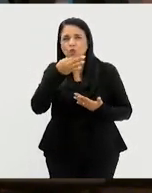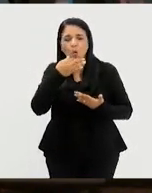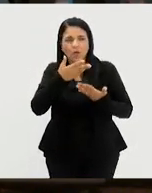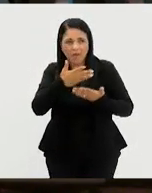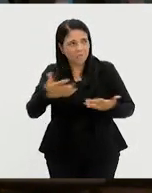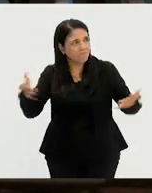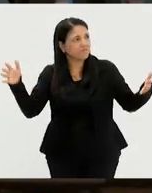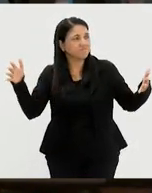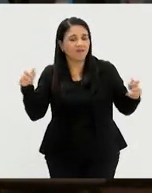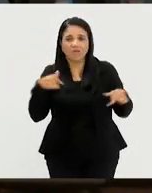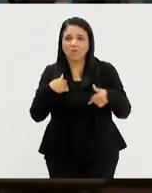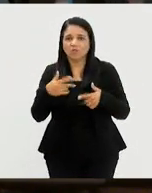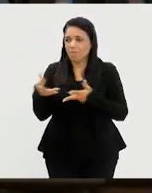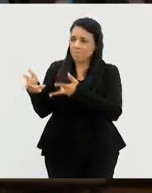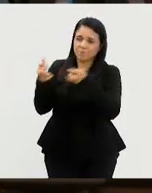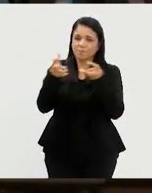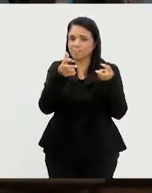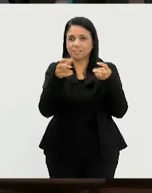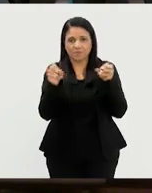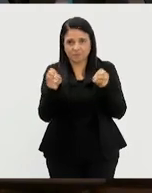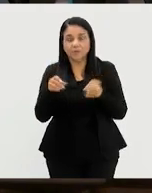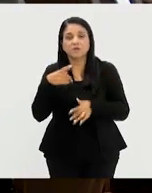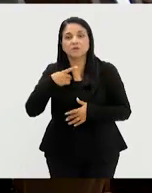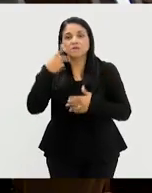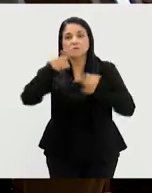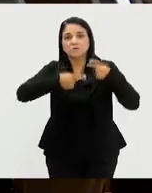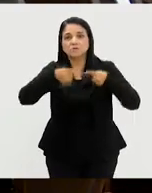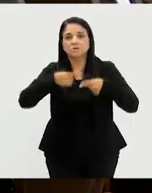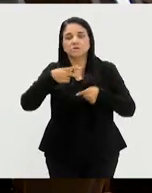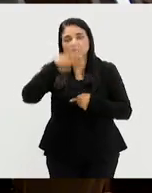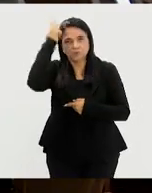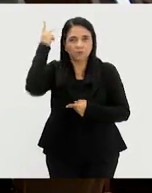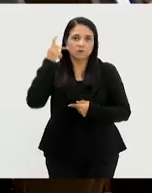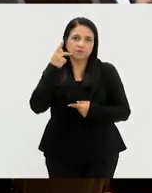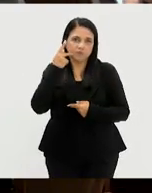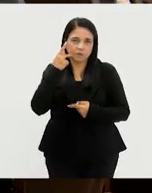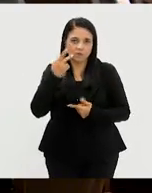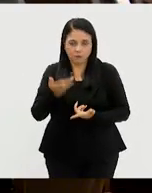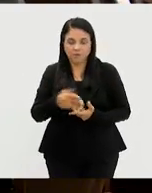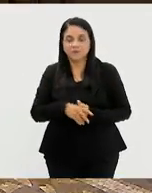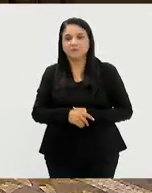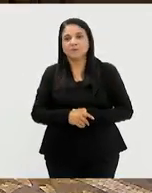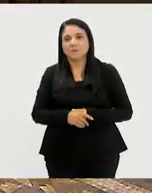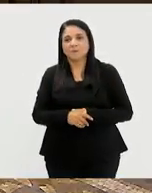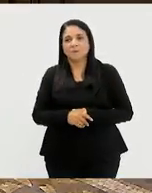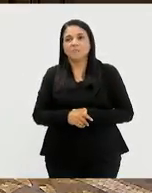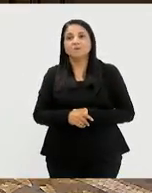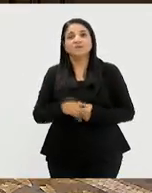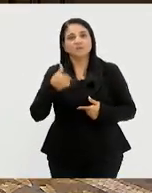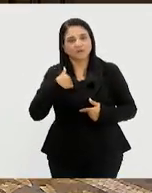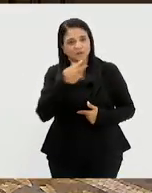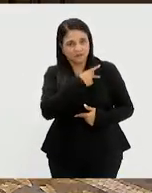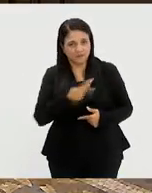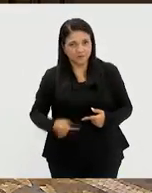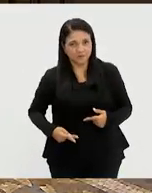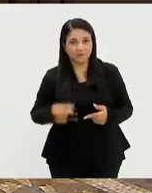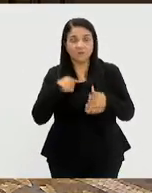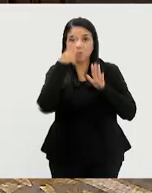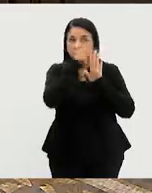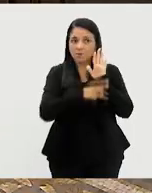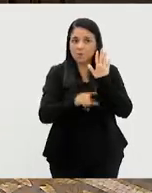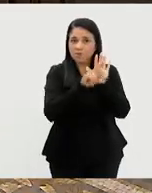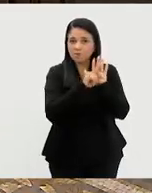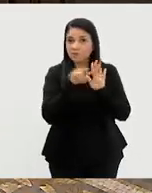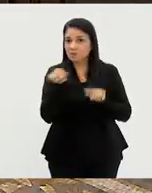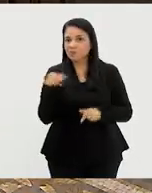para discutir Deputado luí Paulo senhora Presidente eu achei o projeto de lei deput